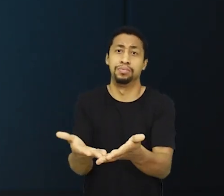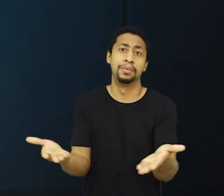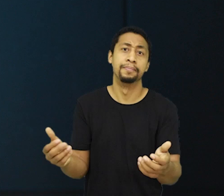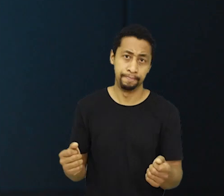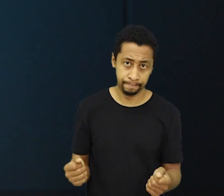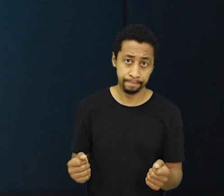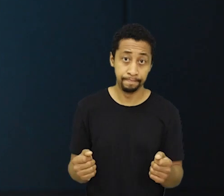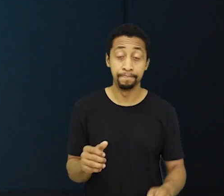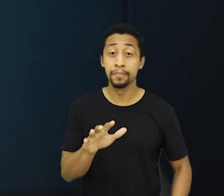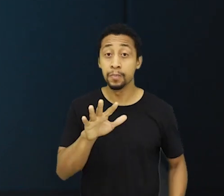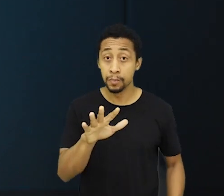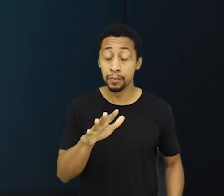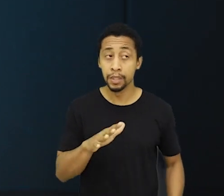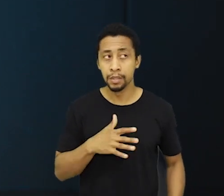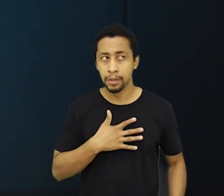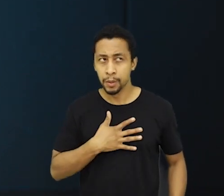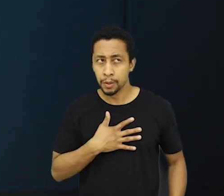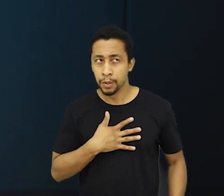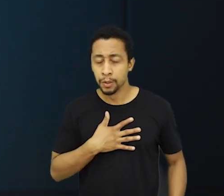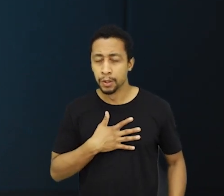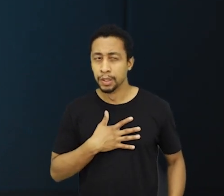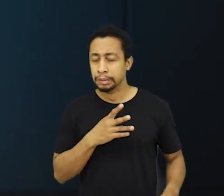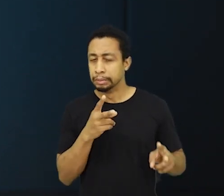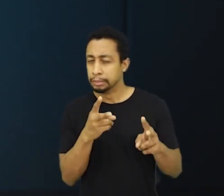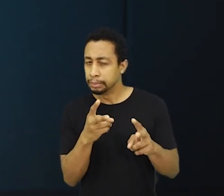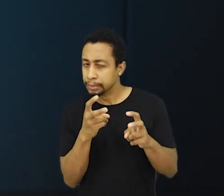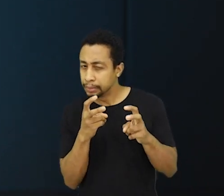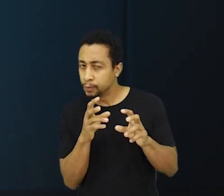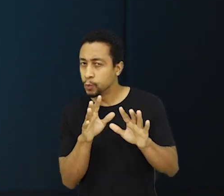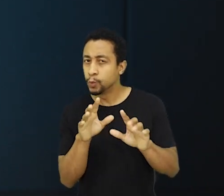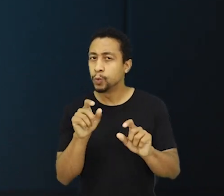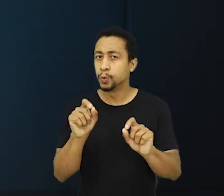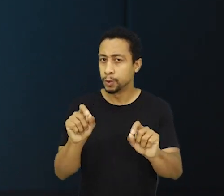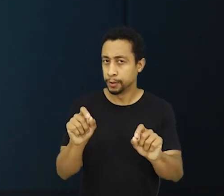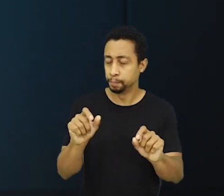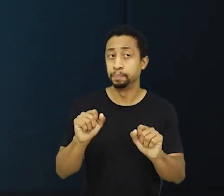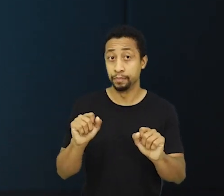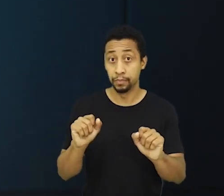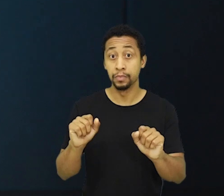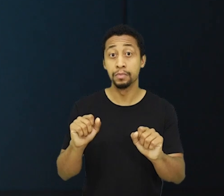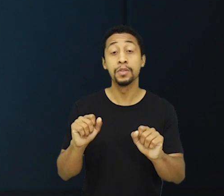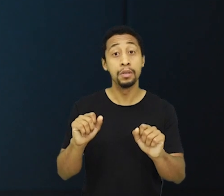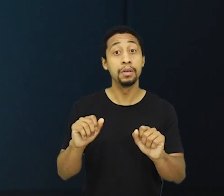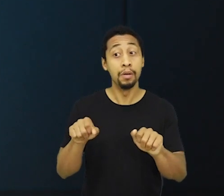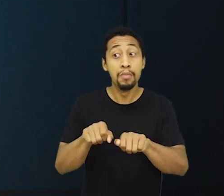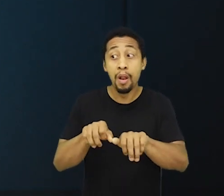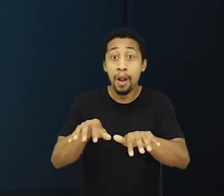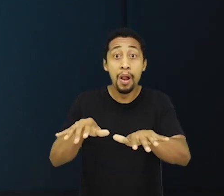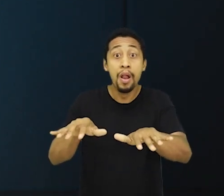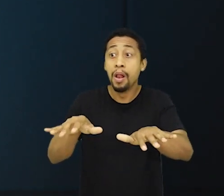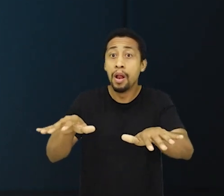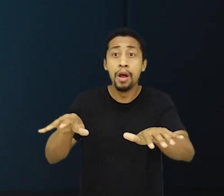Mas o que eu posso observar é que ela teve uma repercussão muito importante.